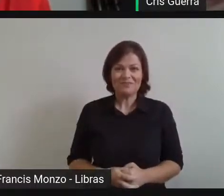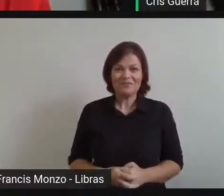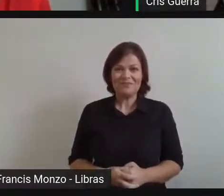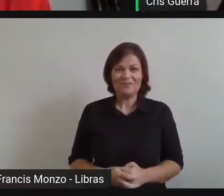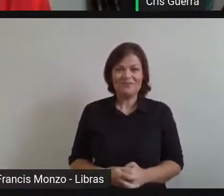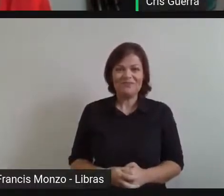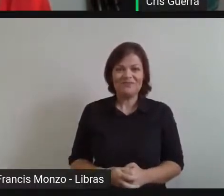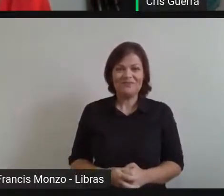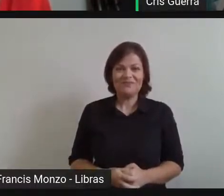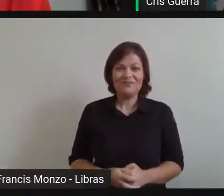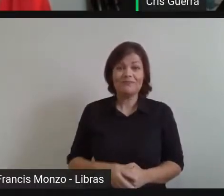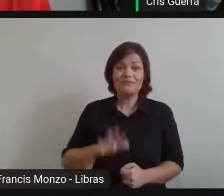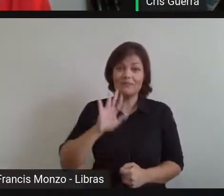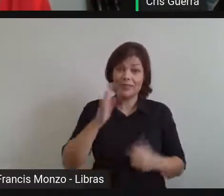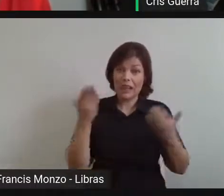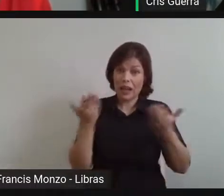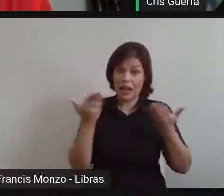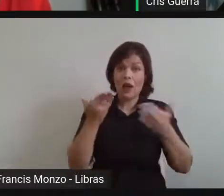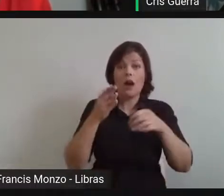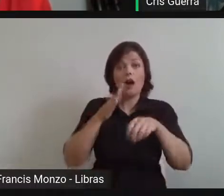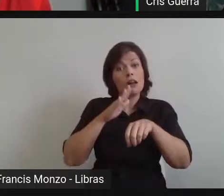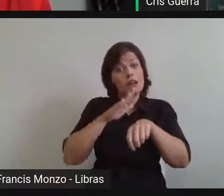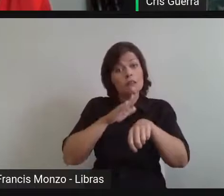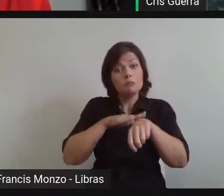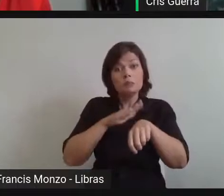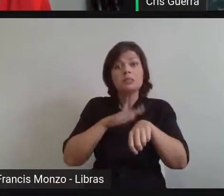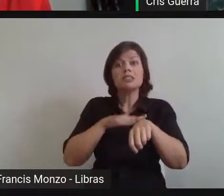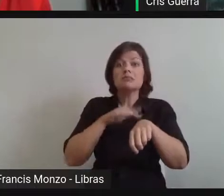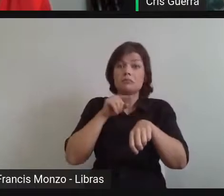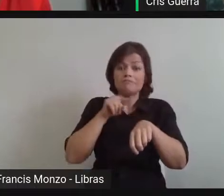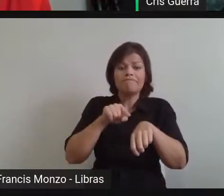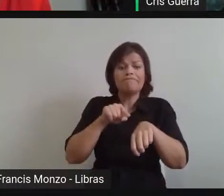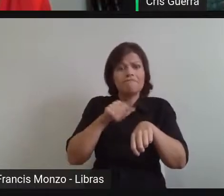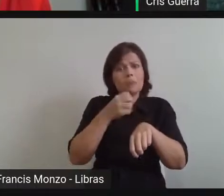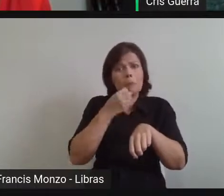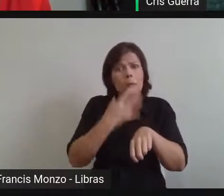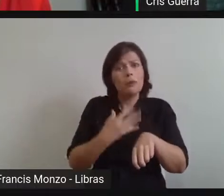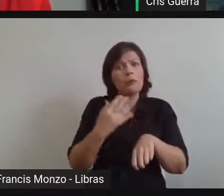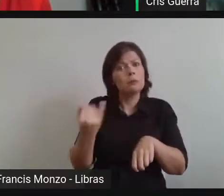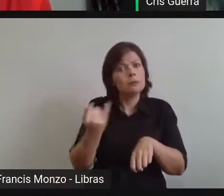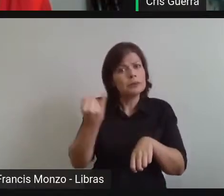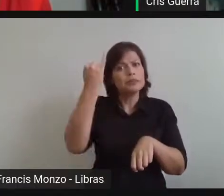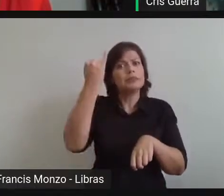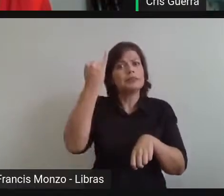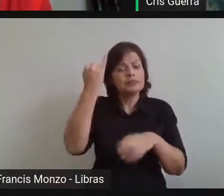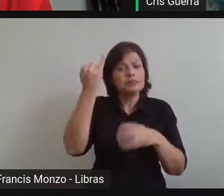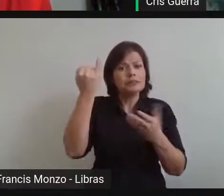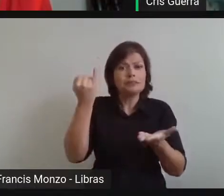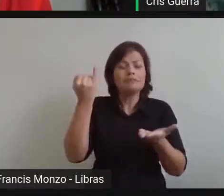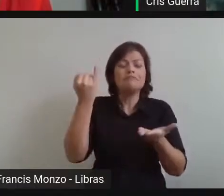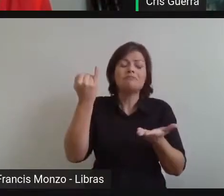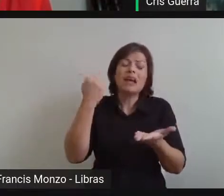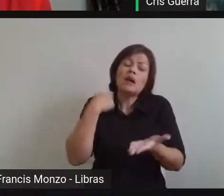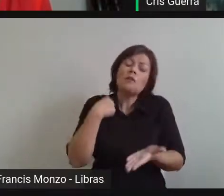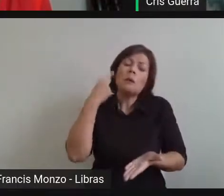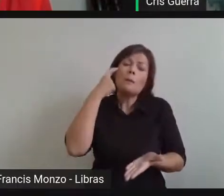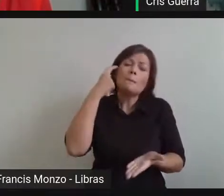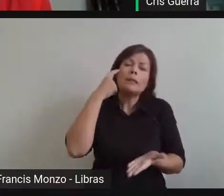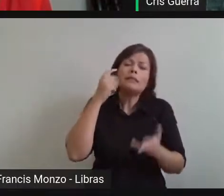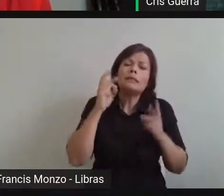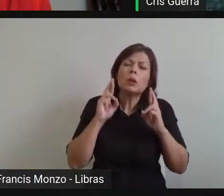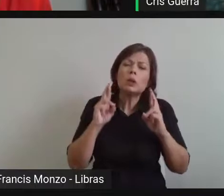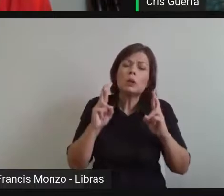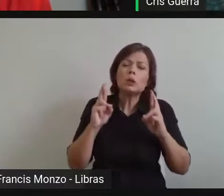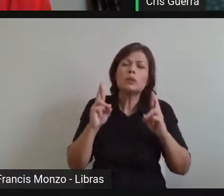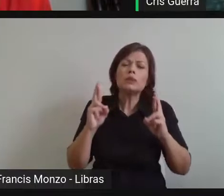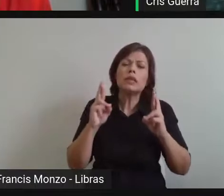Mas é muito rico, né? Eu acho que eu fico torcendo muito para daqui a um tempo, sei lá, daqui a um ano, a